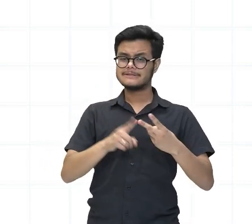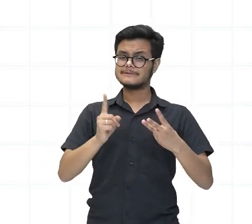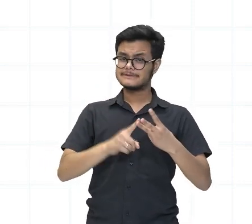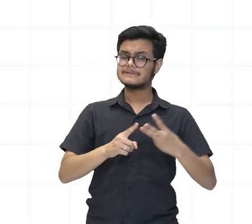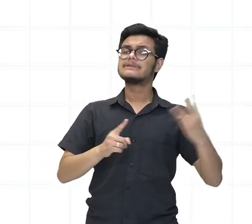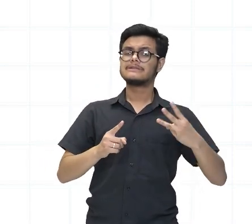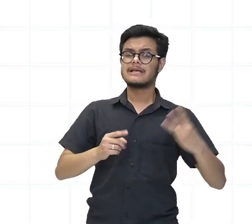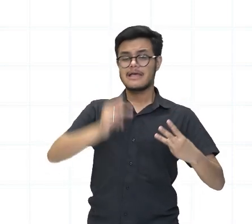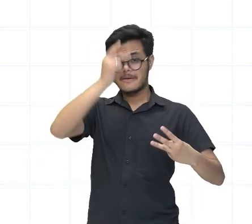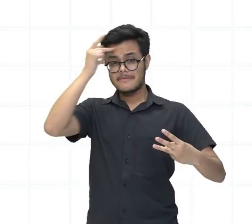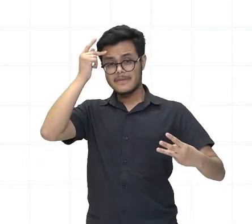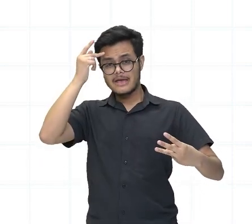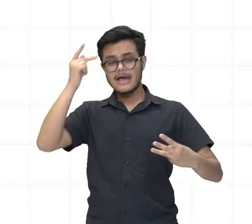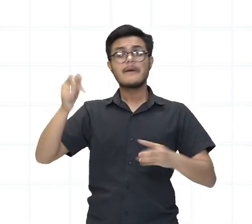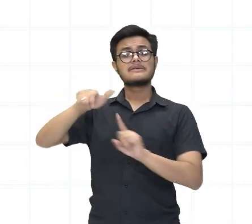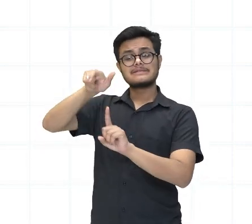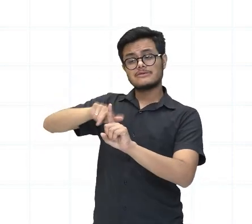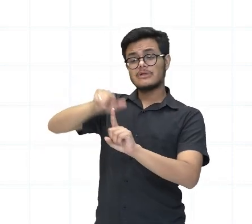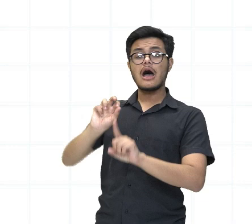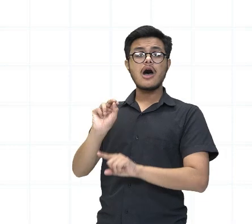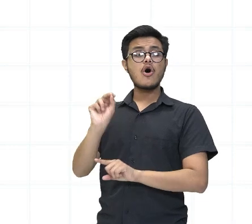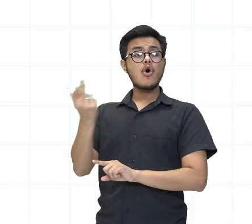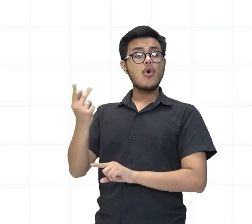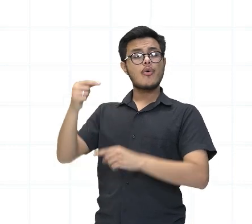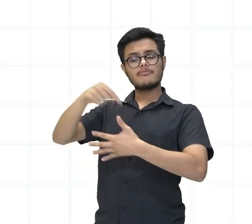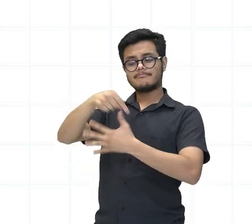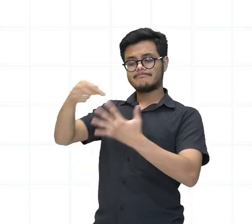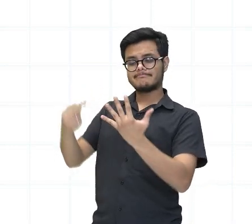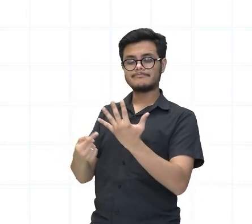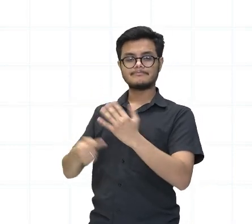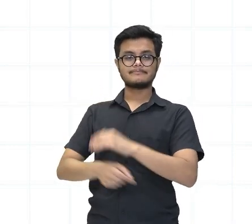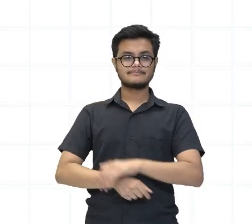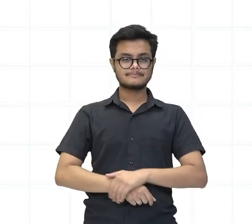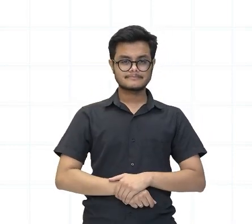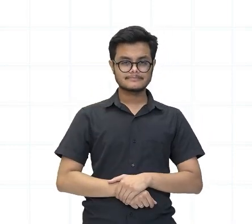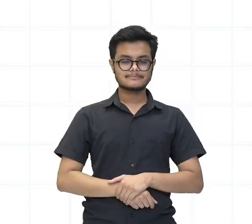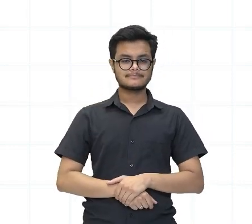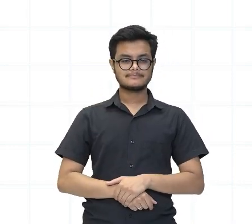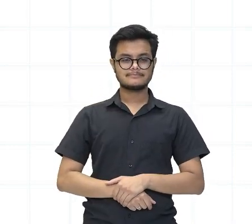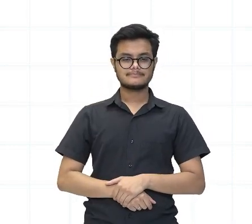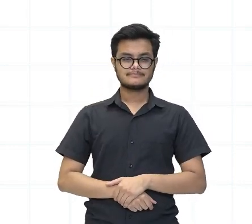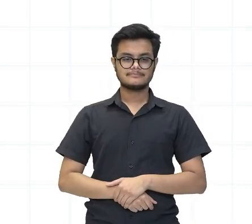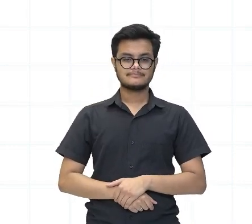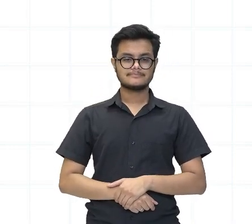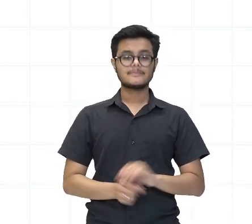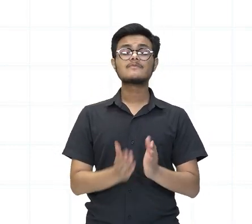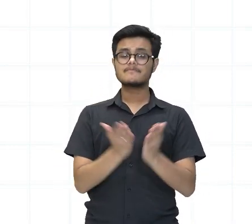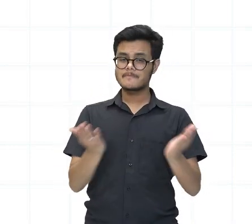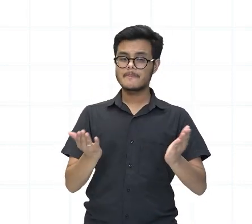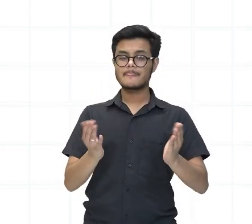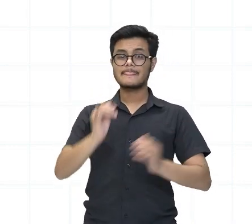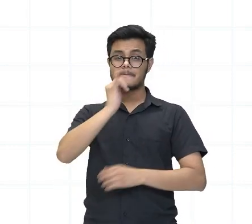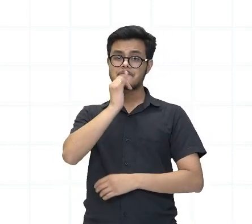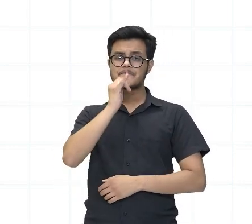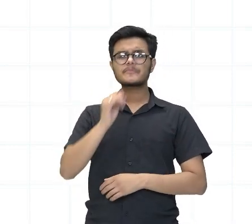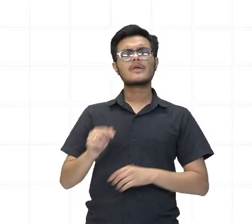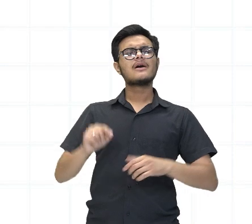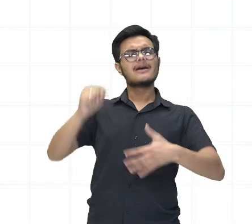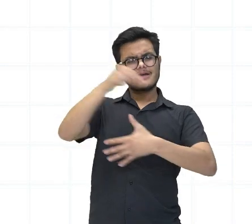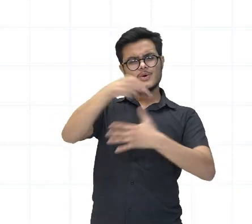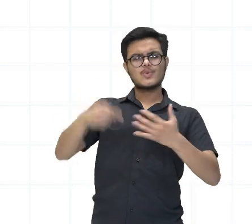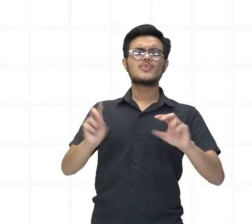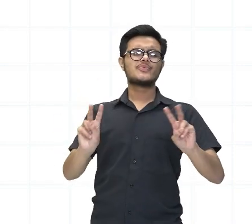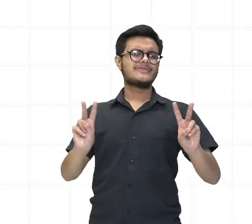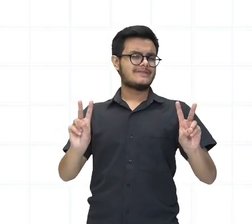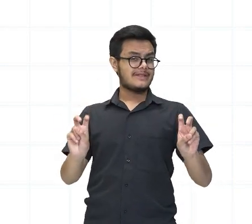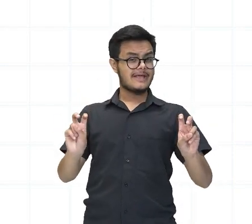se foi plural ou singular. Então, avançando, isso é o que nós chamamos de flexão número